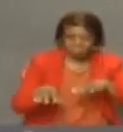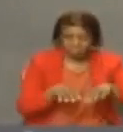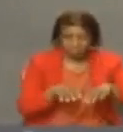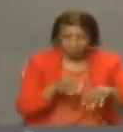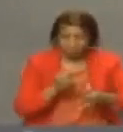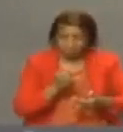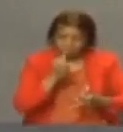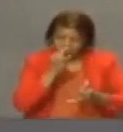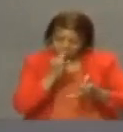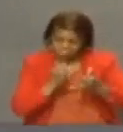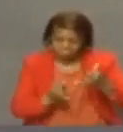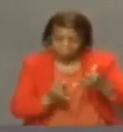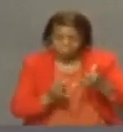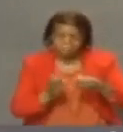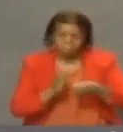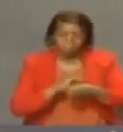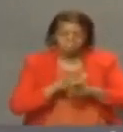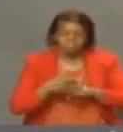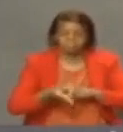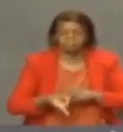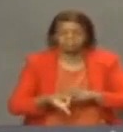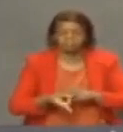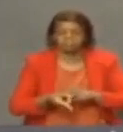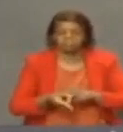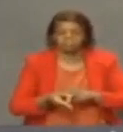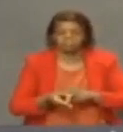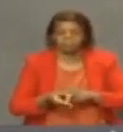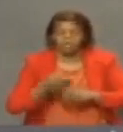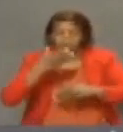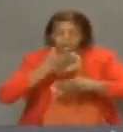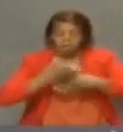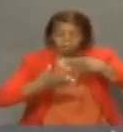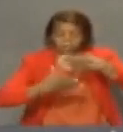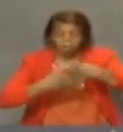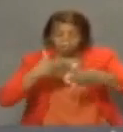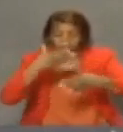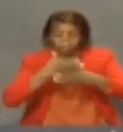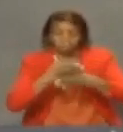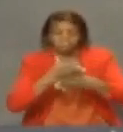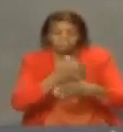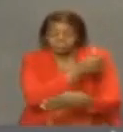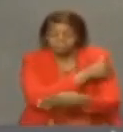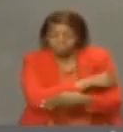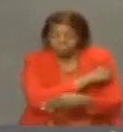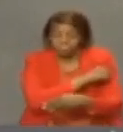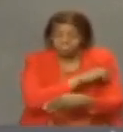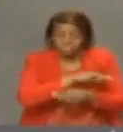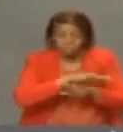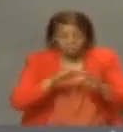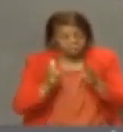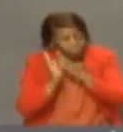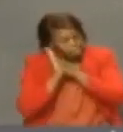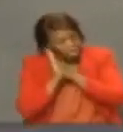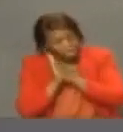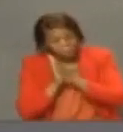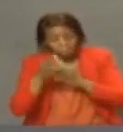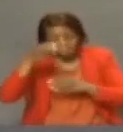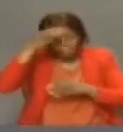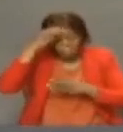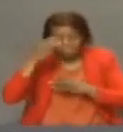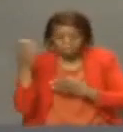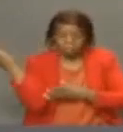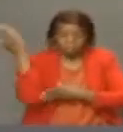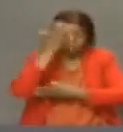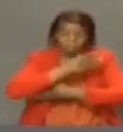anemia e todo investimento feito em hospitais de campanha camas e ventiladores e materiais de biossegurança